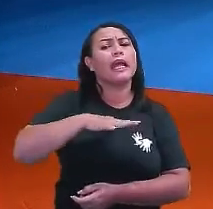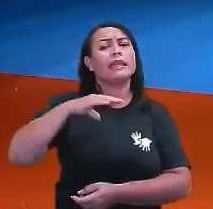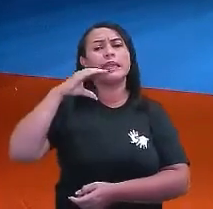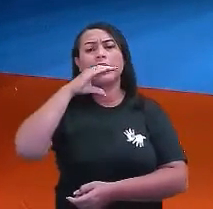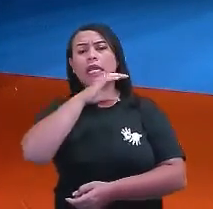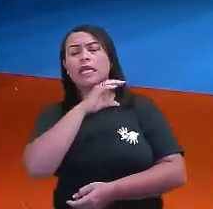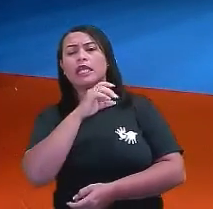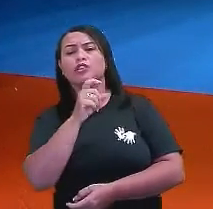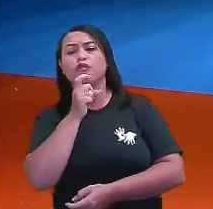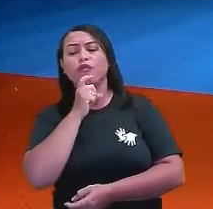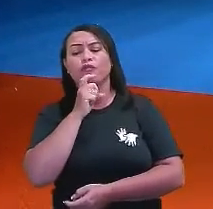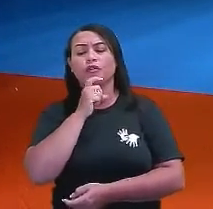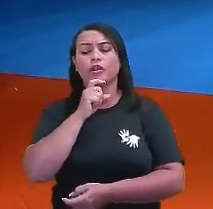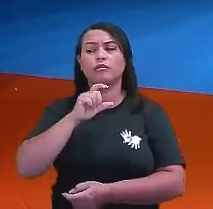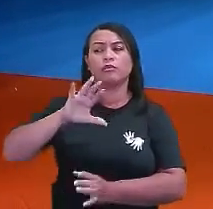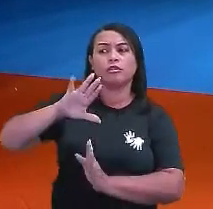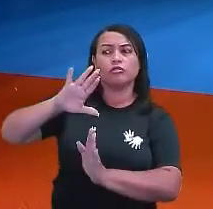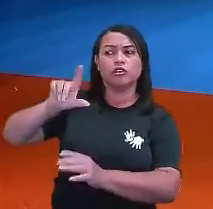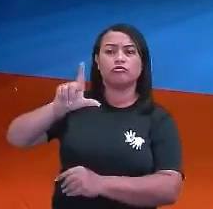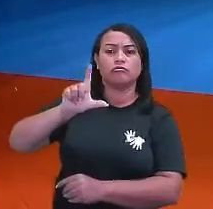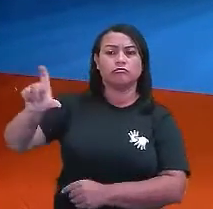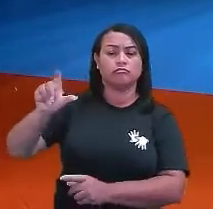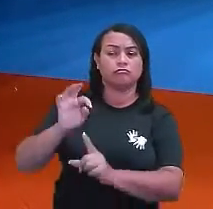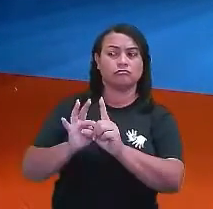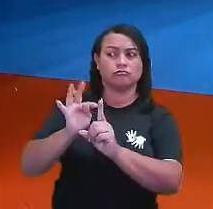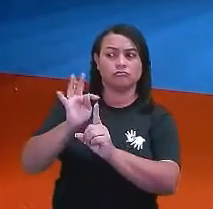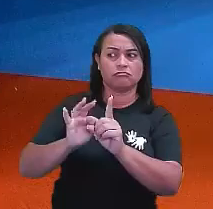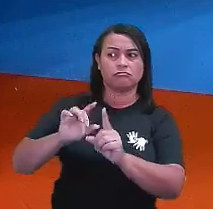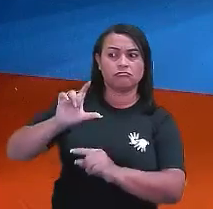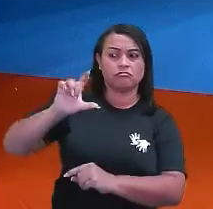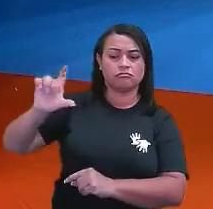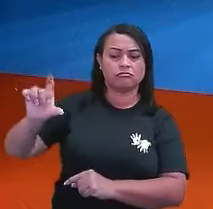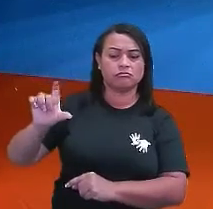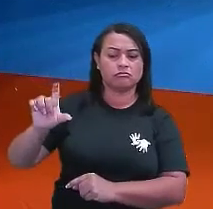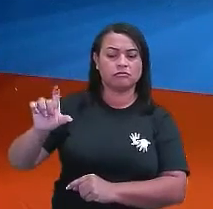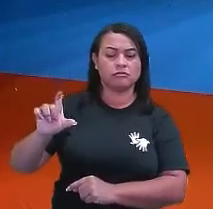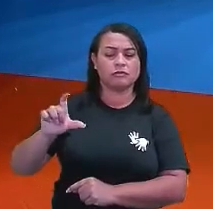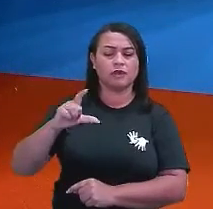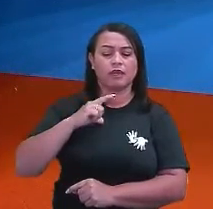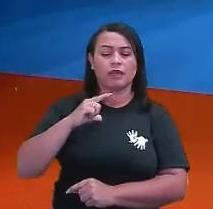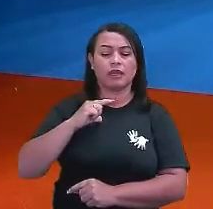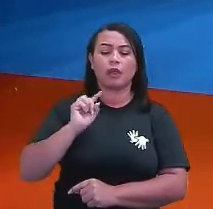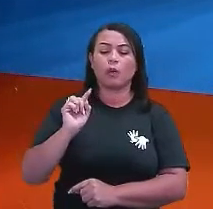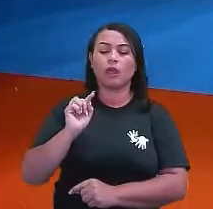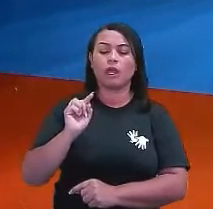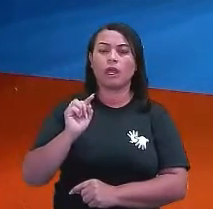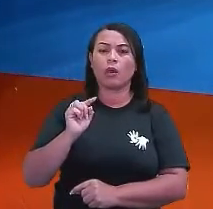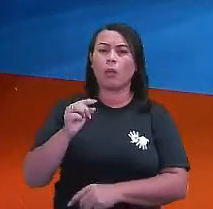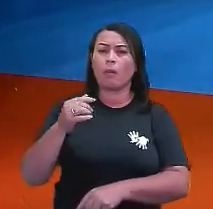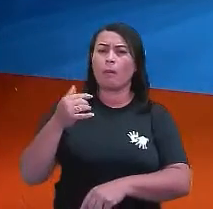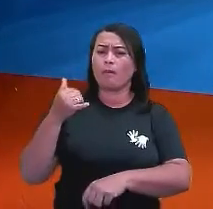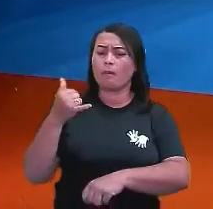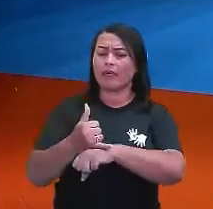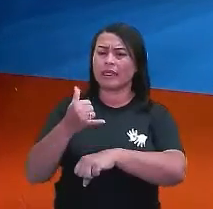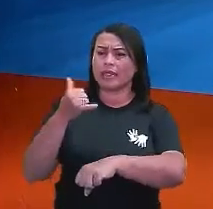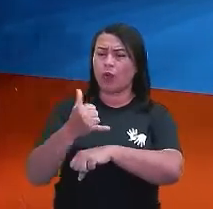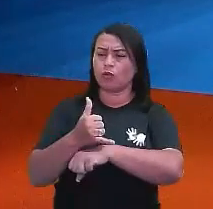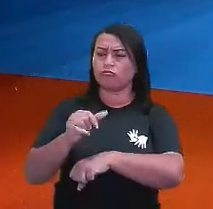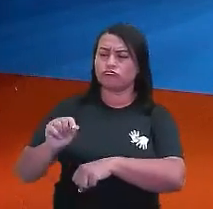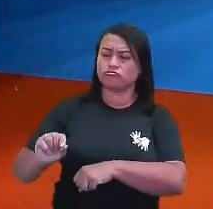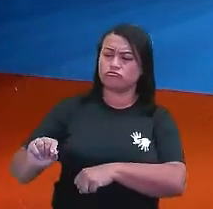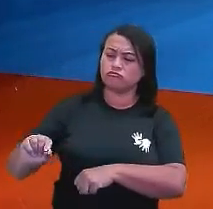Então, eu deixo na parede e aí, de acordo com o metal, que tem um metalzinho aqui dentro,